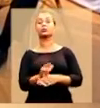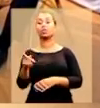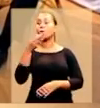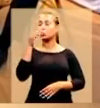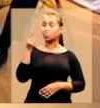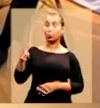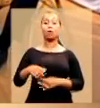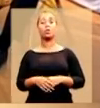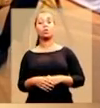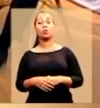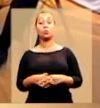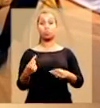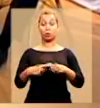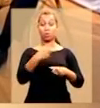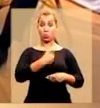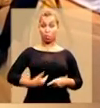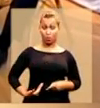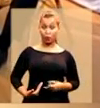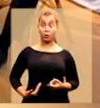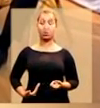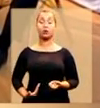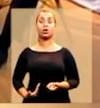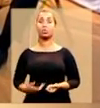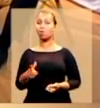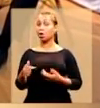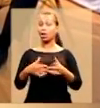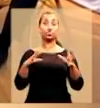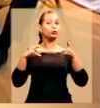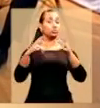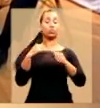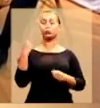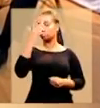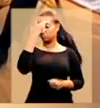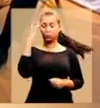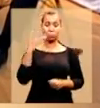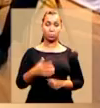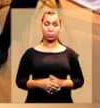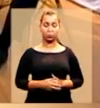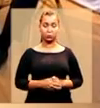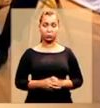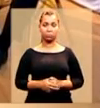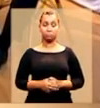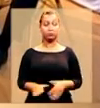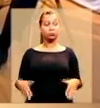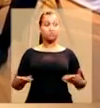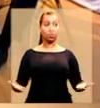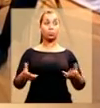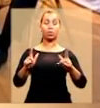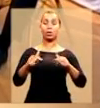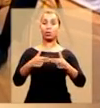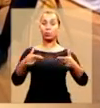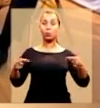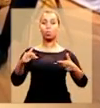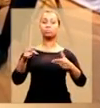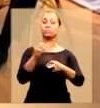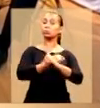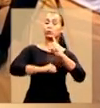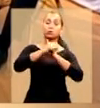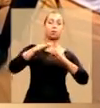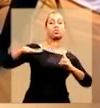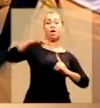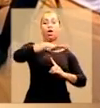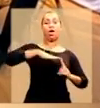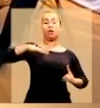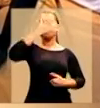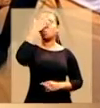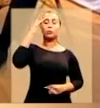corroborando com a tua opinião, que assim, o poder é público, o poder público é público, é nosso, é a res pública. Né? É a coisa da